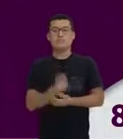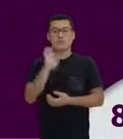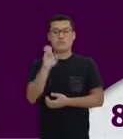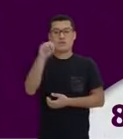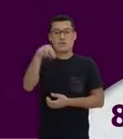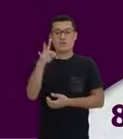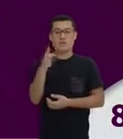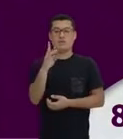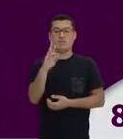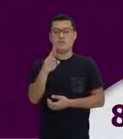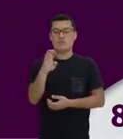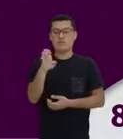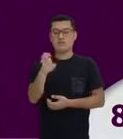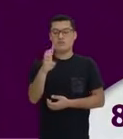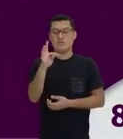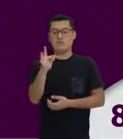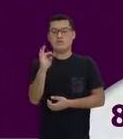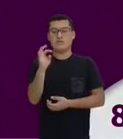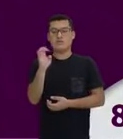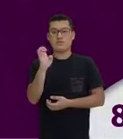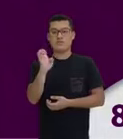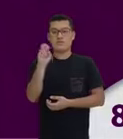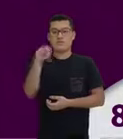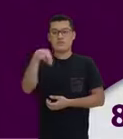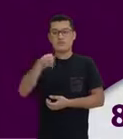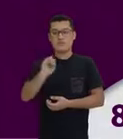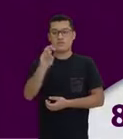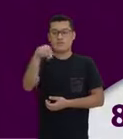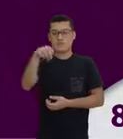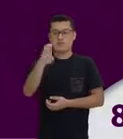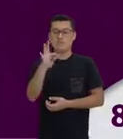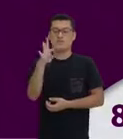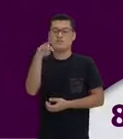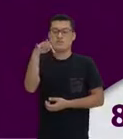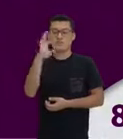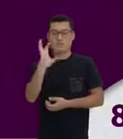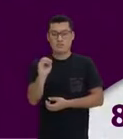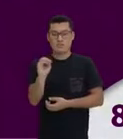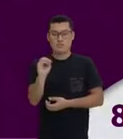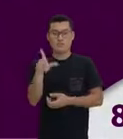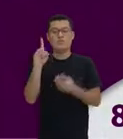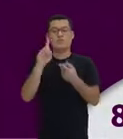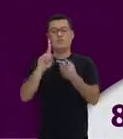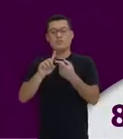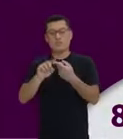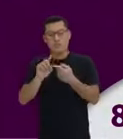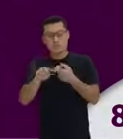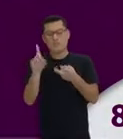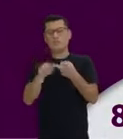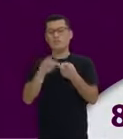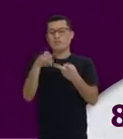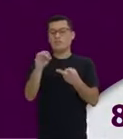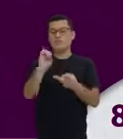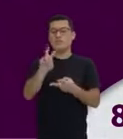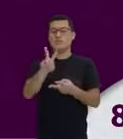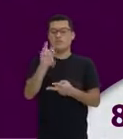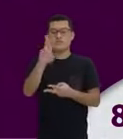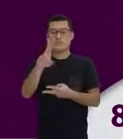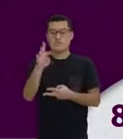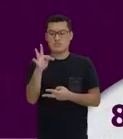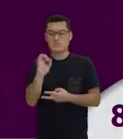entretenimento divertimento é geralmente né no mundo geral a principal